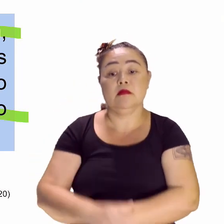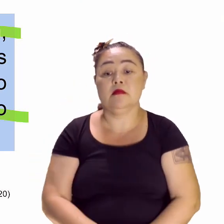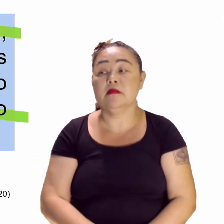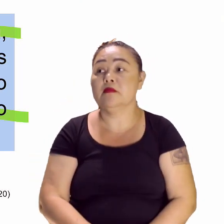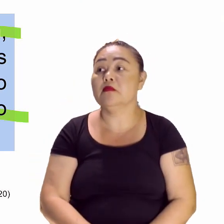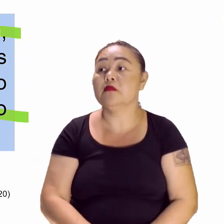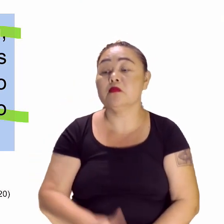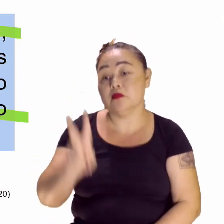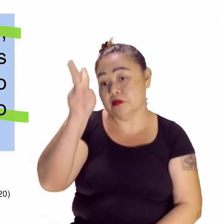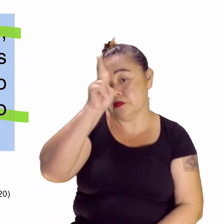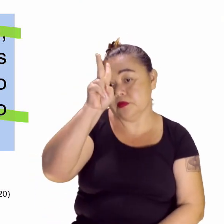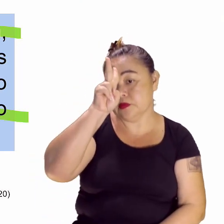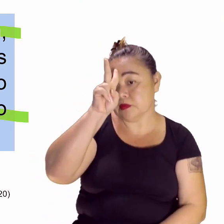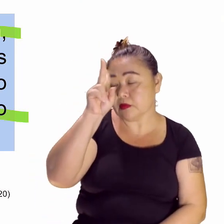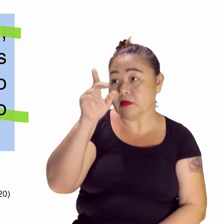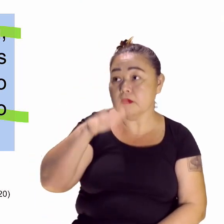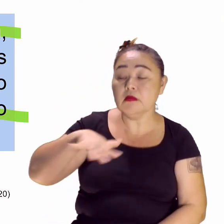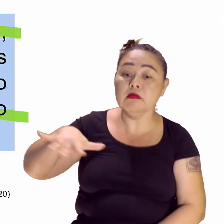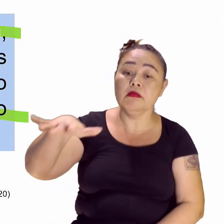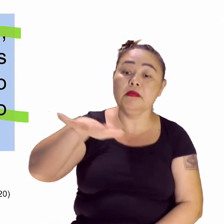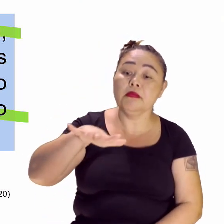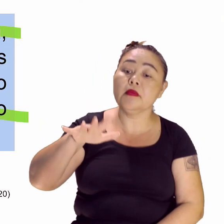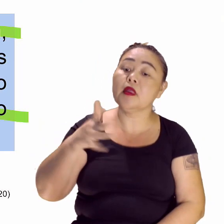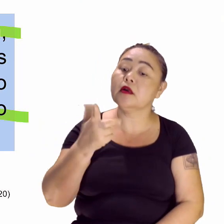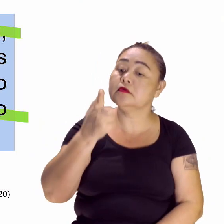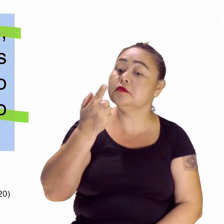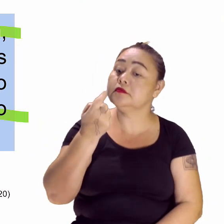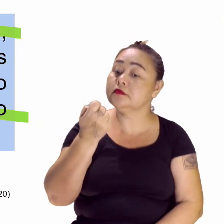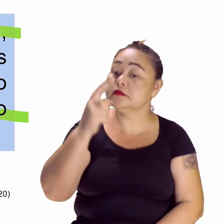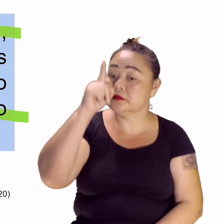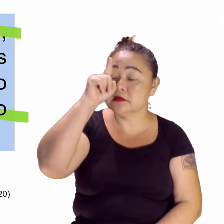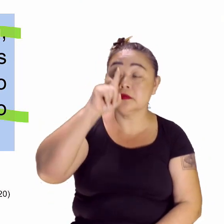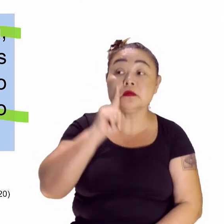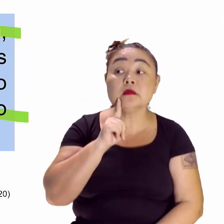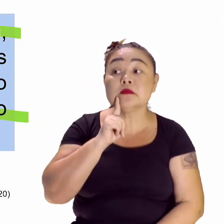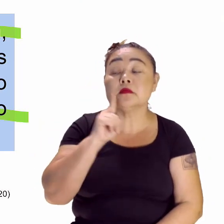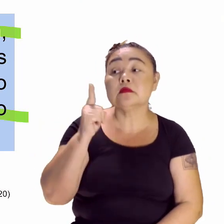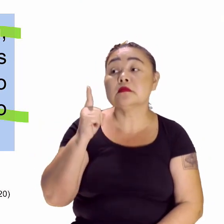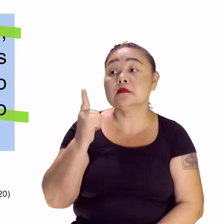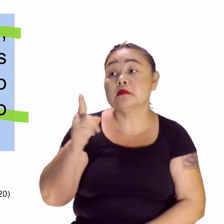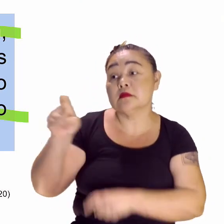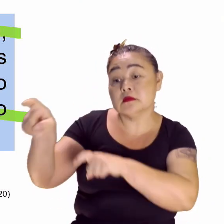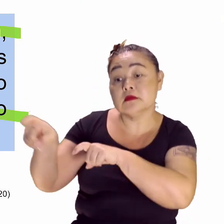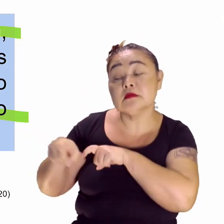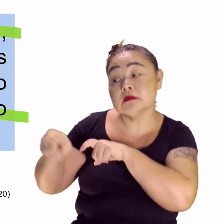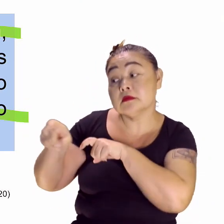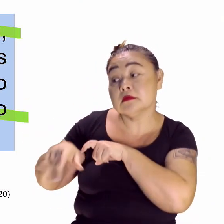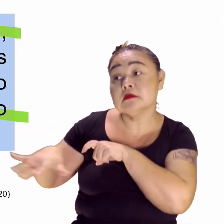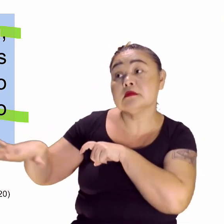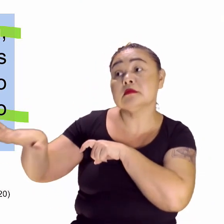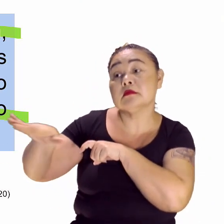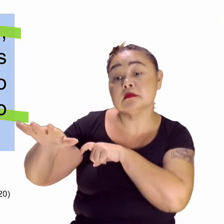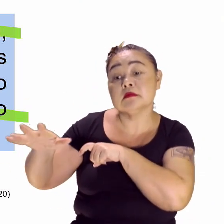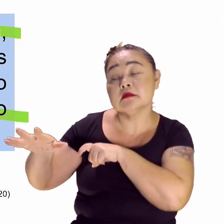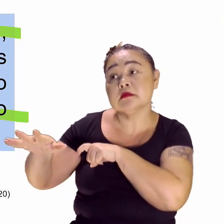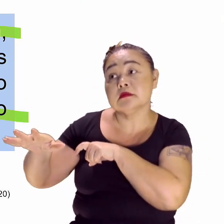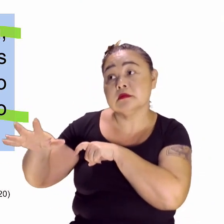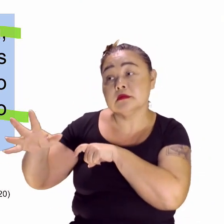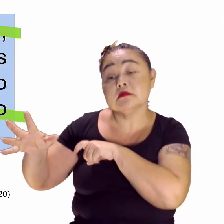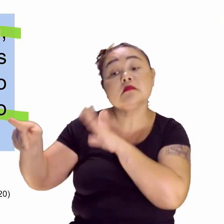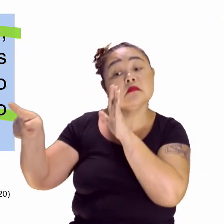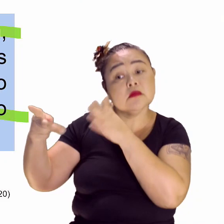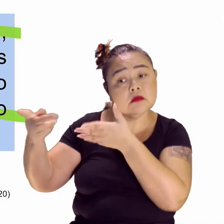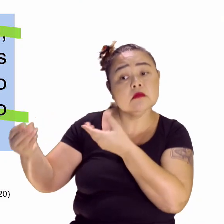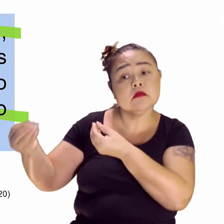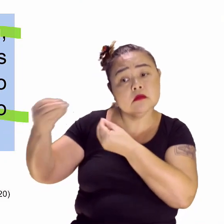Só lembrando né que a maioria desse milho essa produção agrícola vai ser recepcionada no